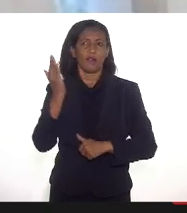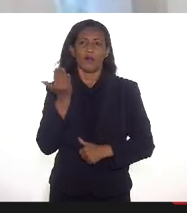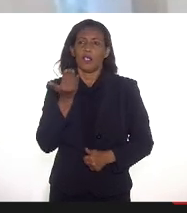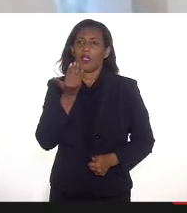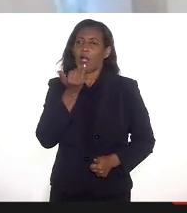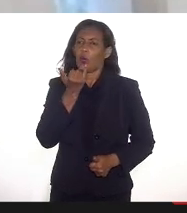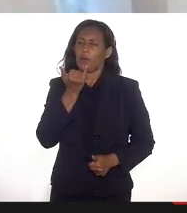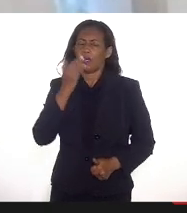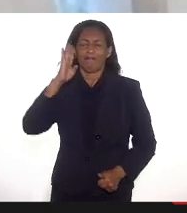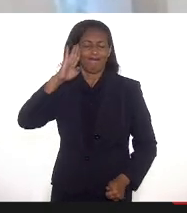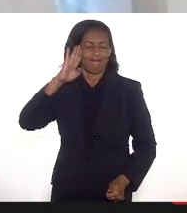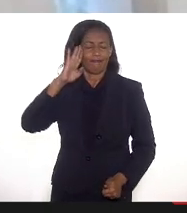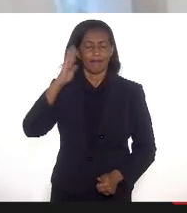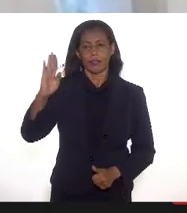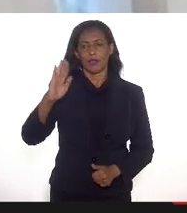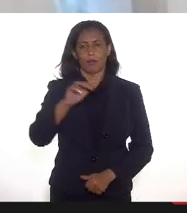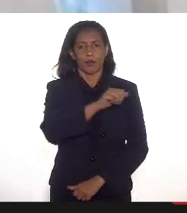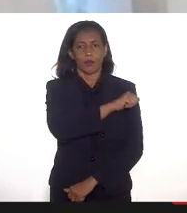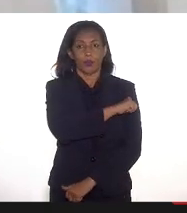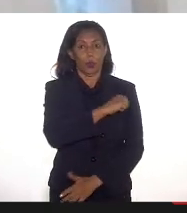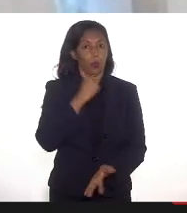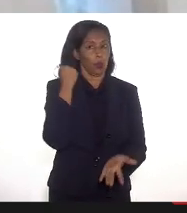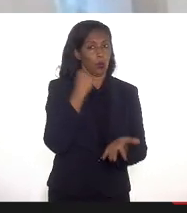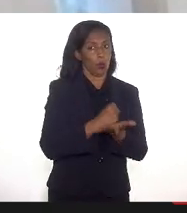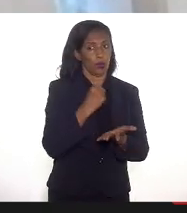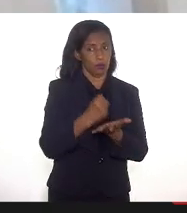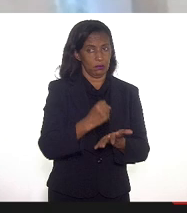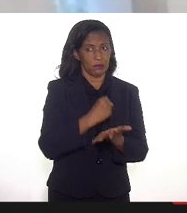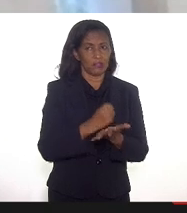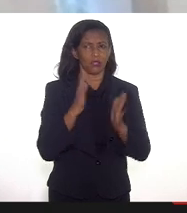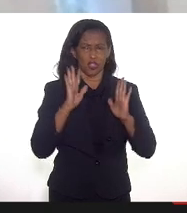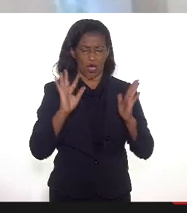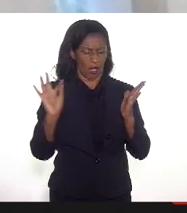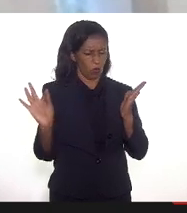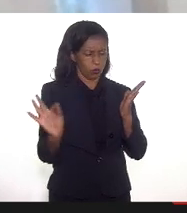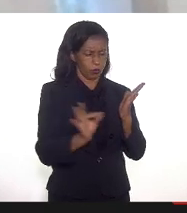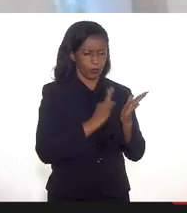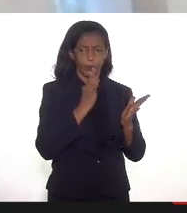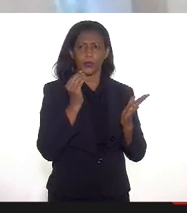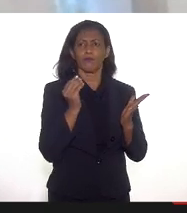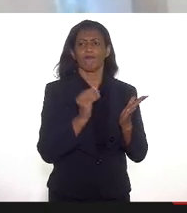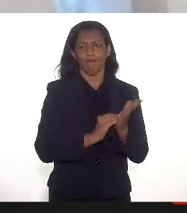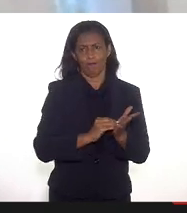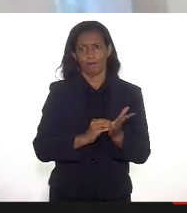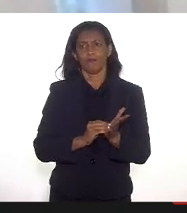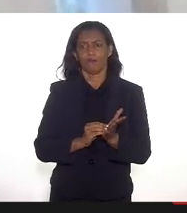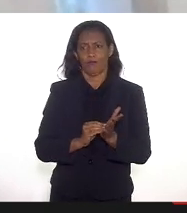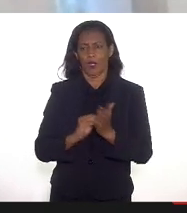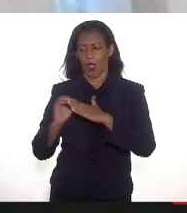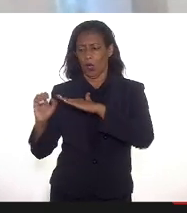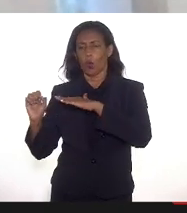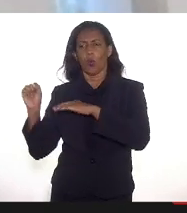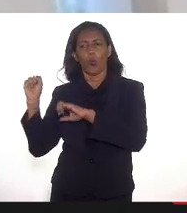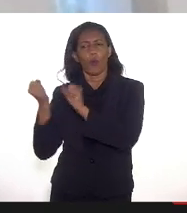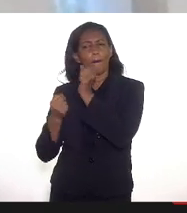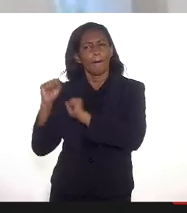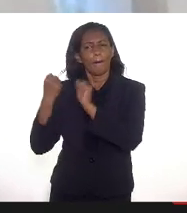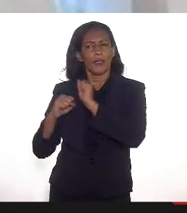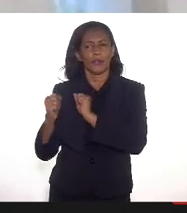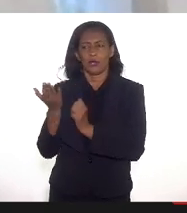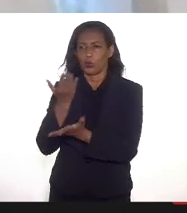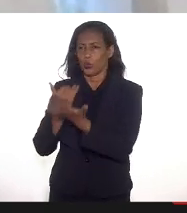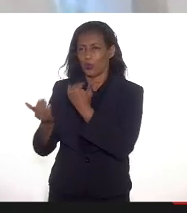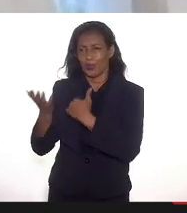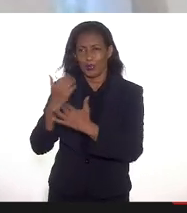é prioridade. O contrato já foi assinado com a fornecedora de alimentos. Nós já fizemos uma reunião com a nossa divisão